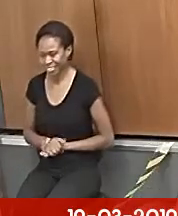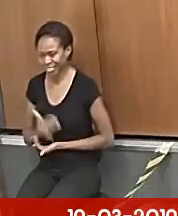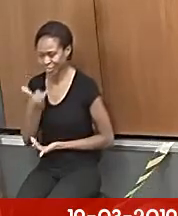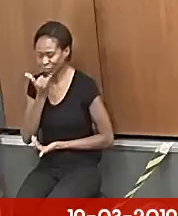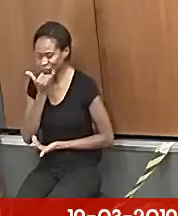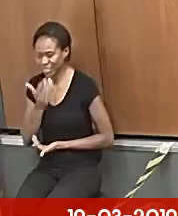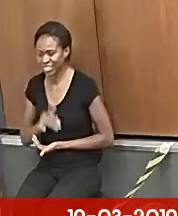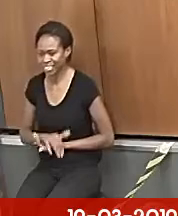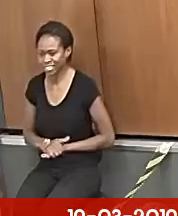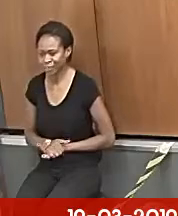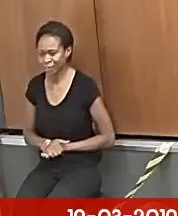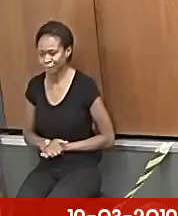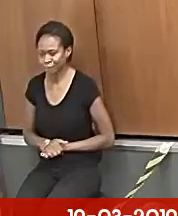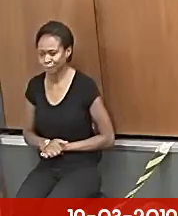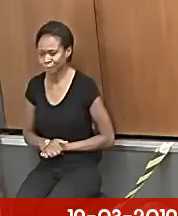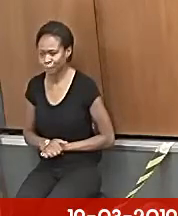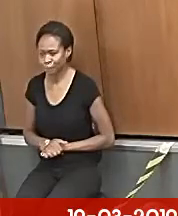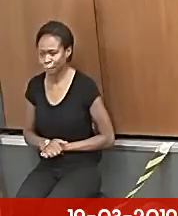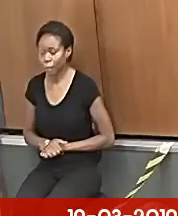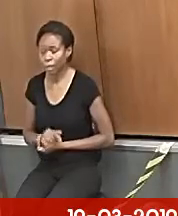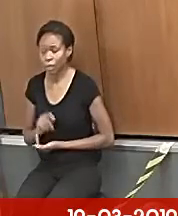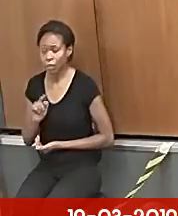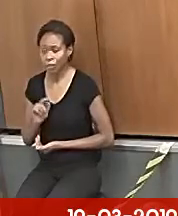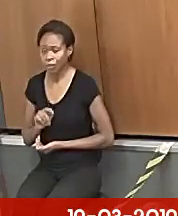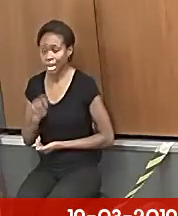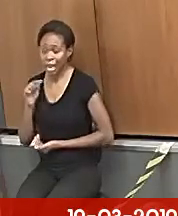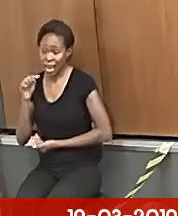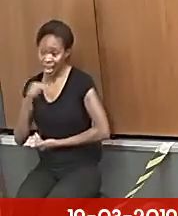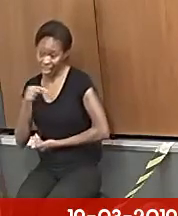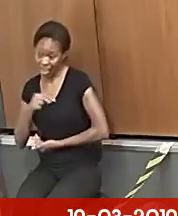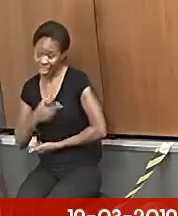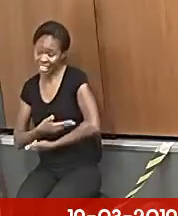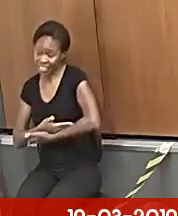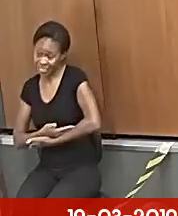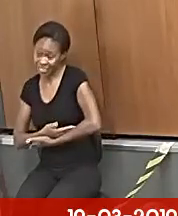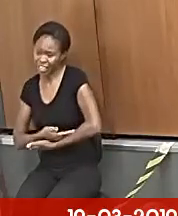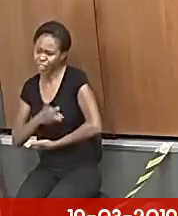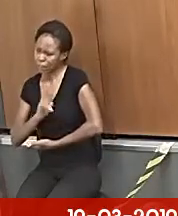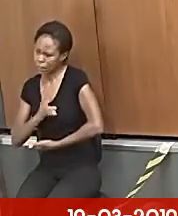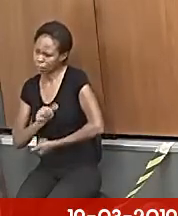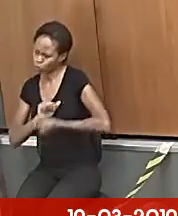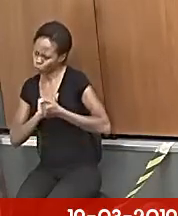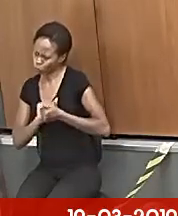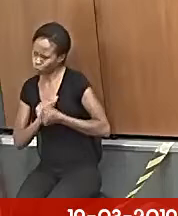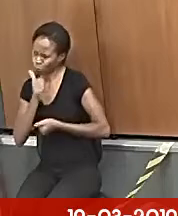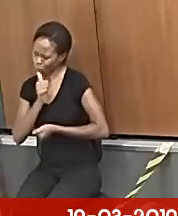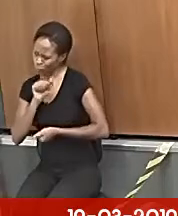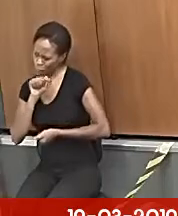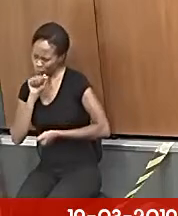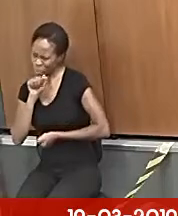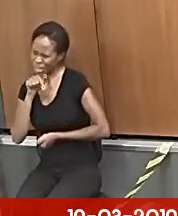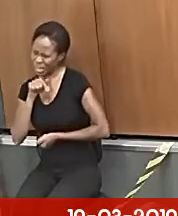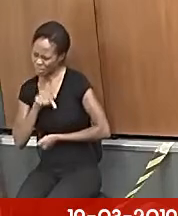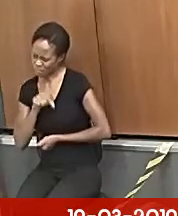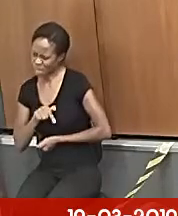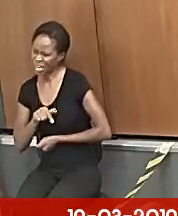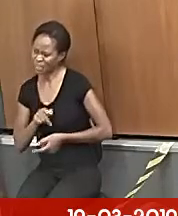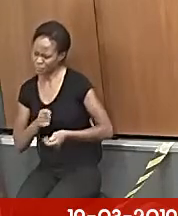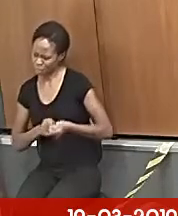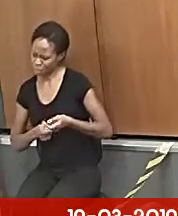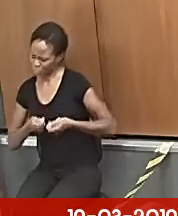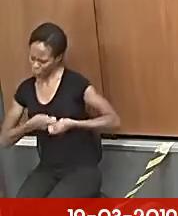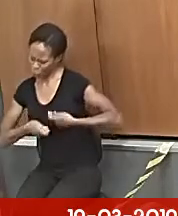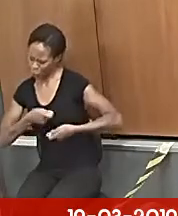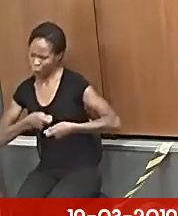né em sua fala e eu não sei que acima de tudo com a mãe dela nem a você uma moça de negócio a